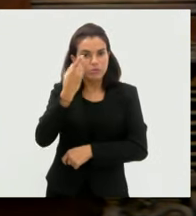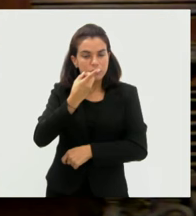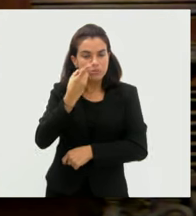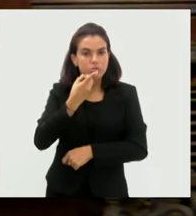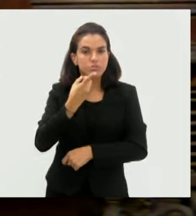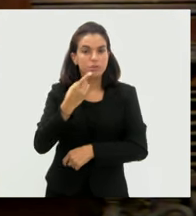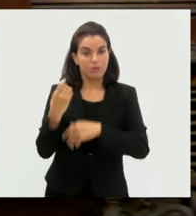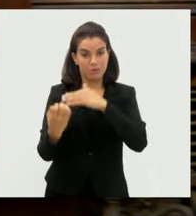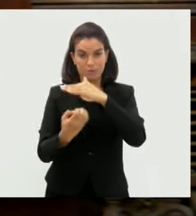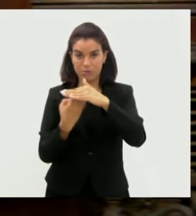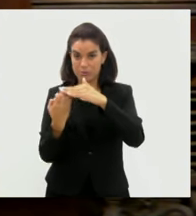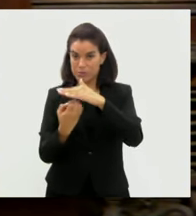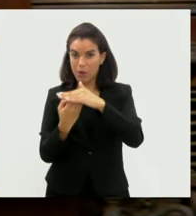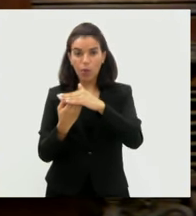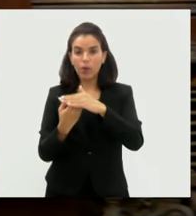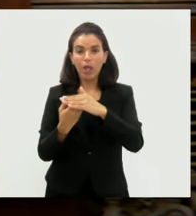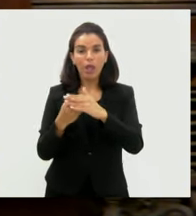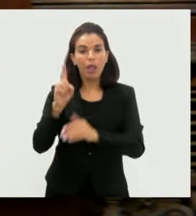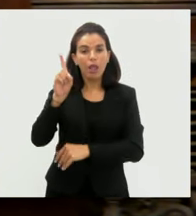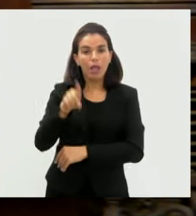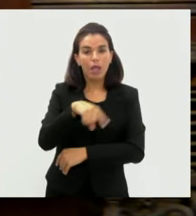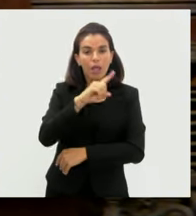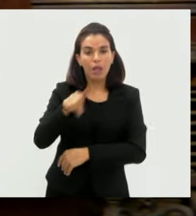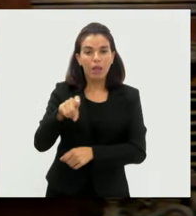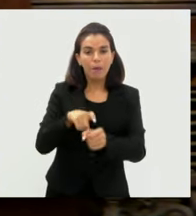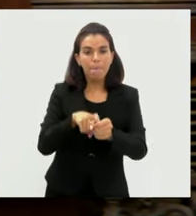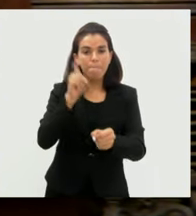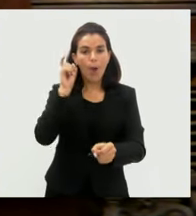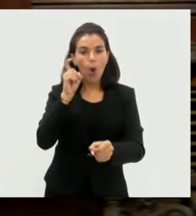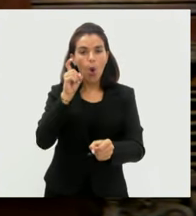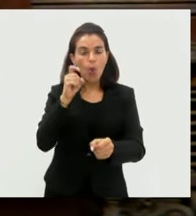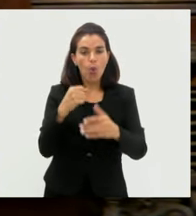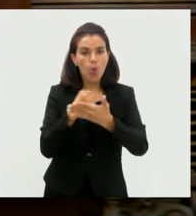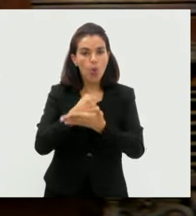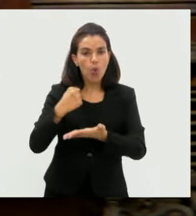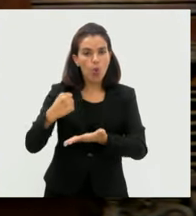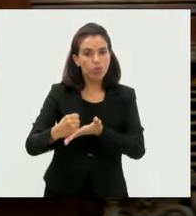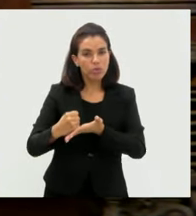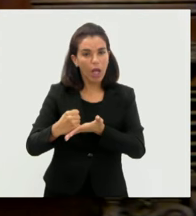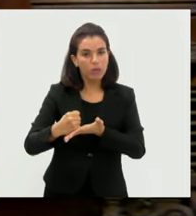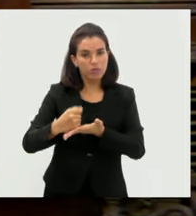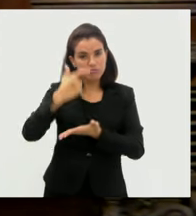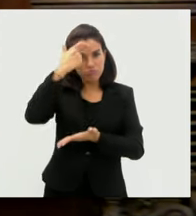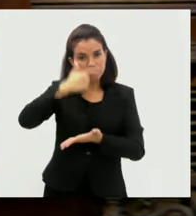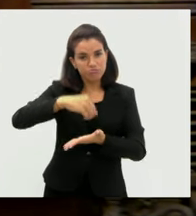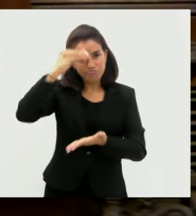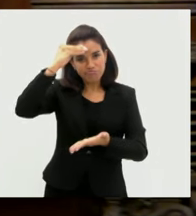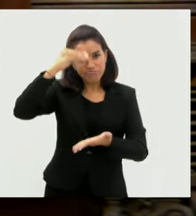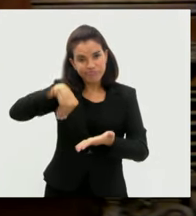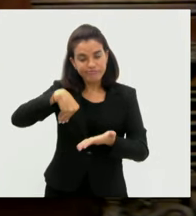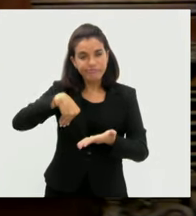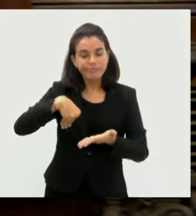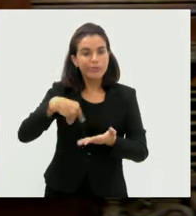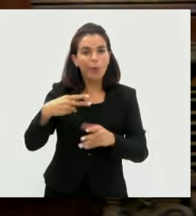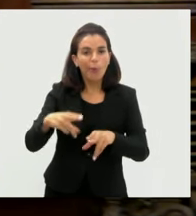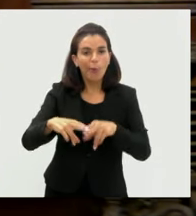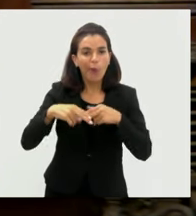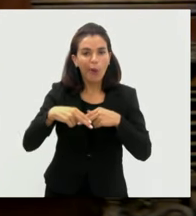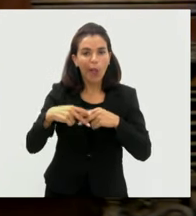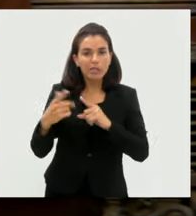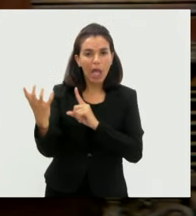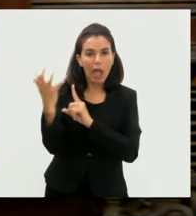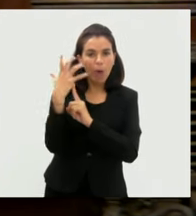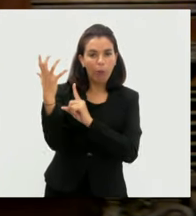empresa rescindiu o contrato unilateralmente por conta de estar sendo